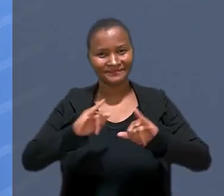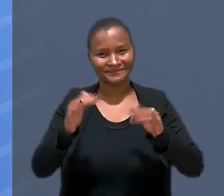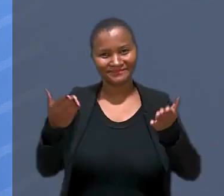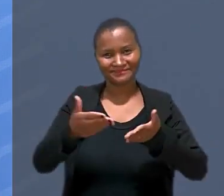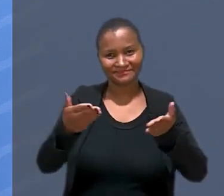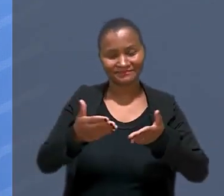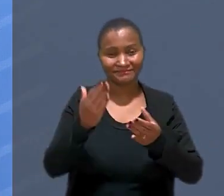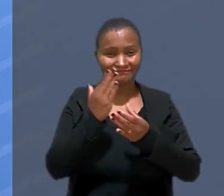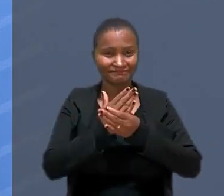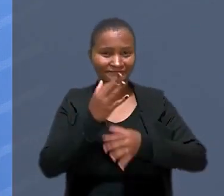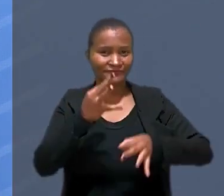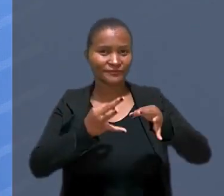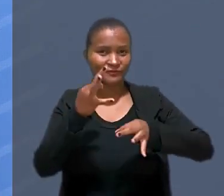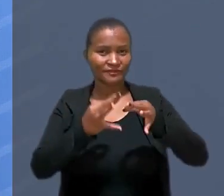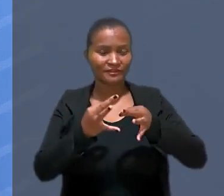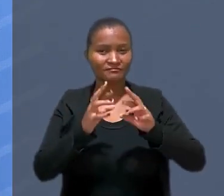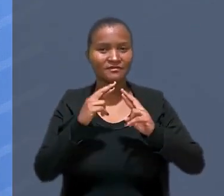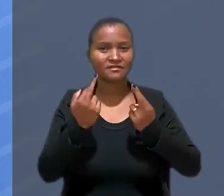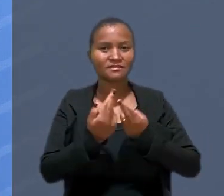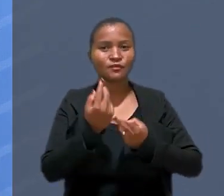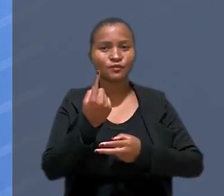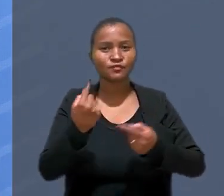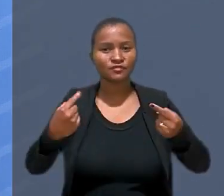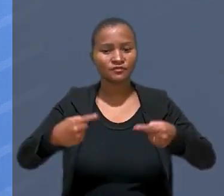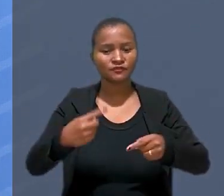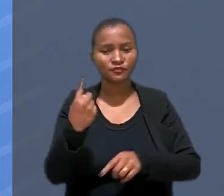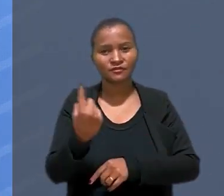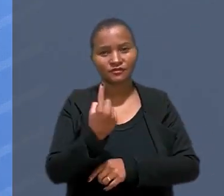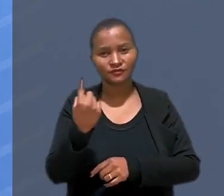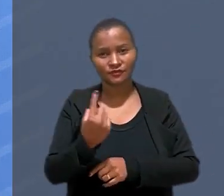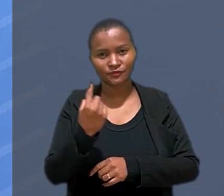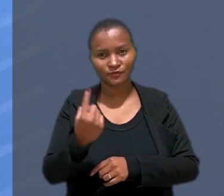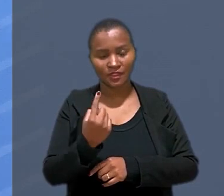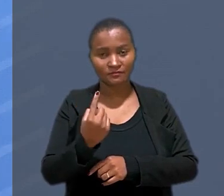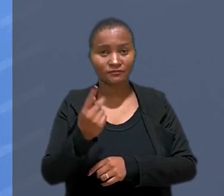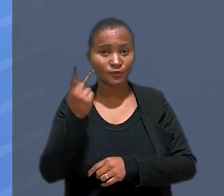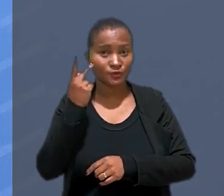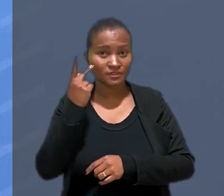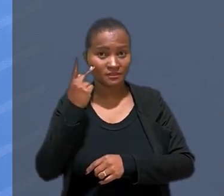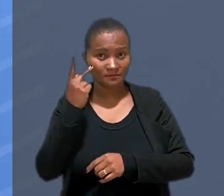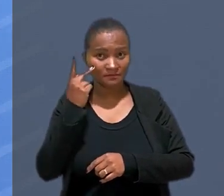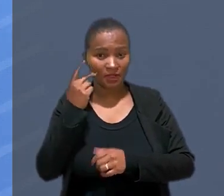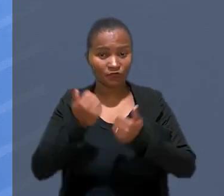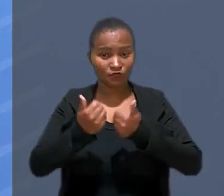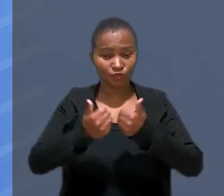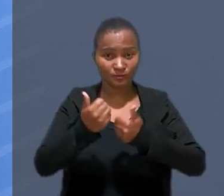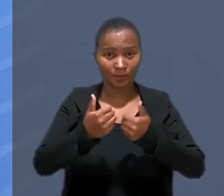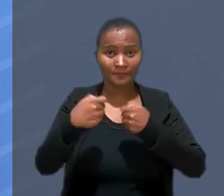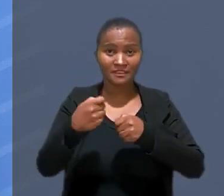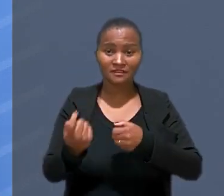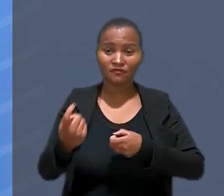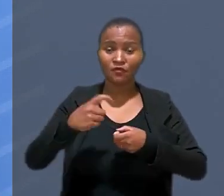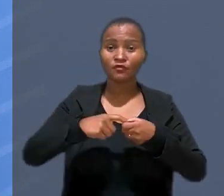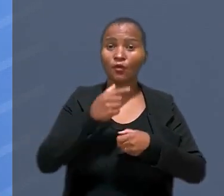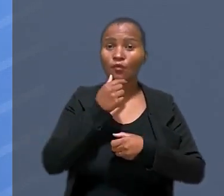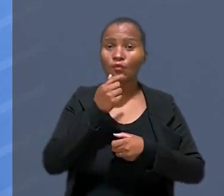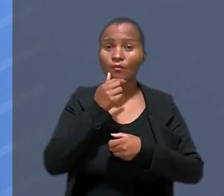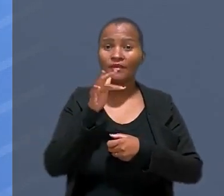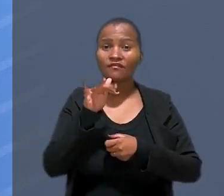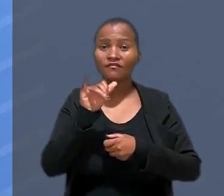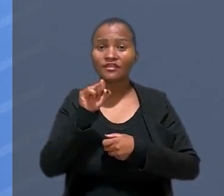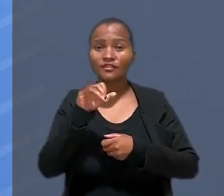Começamos o programa de hoje com um caso julgado pela Seção 1 de Dissídios Individuais. O São Paulo Futebol Clube vai ter de reintegrar